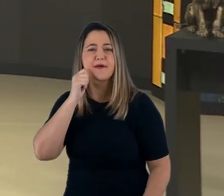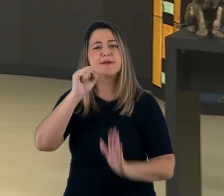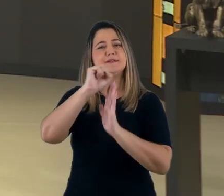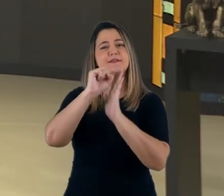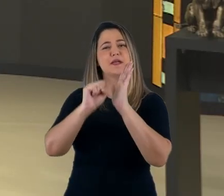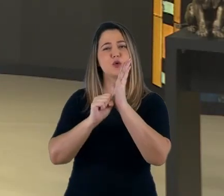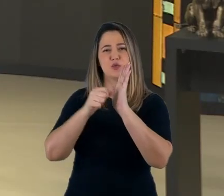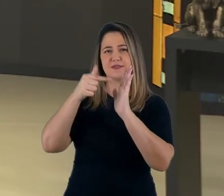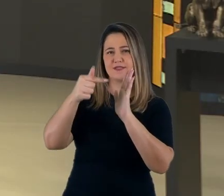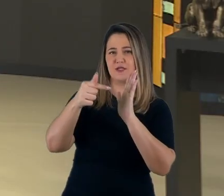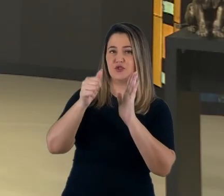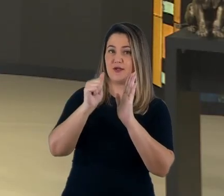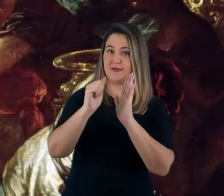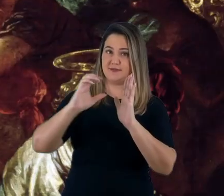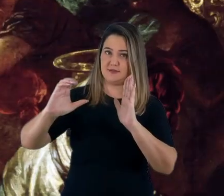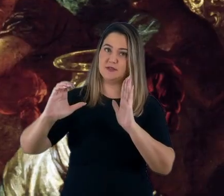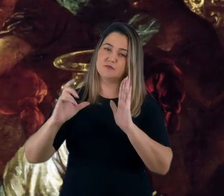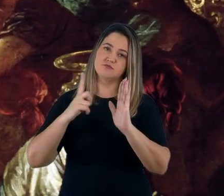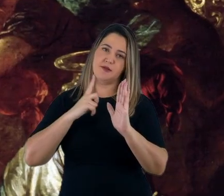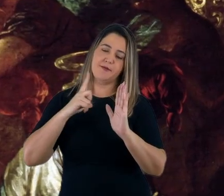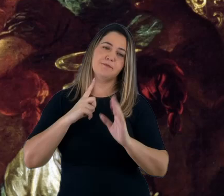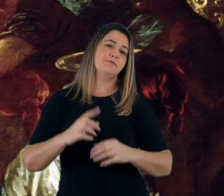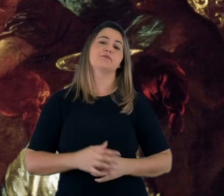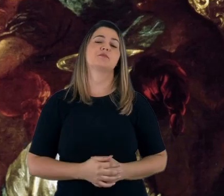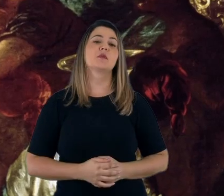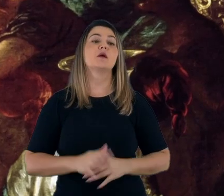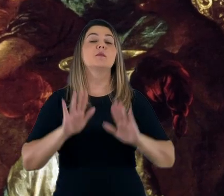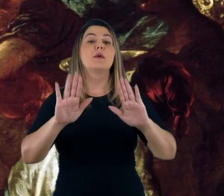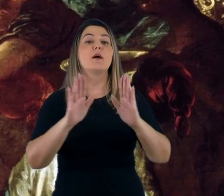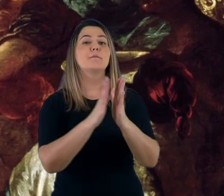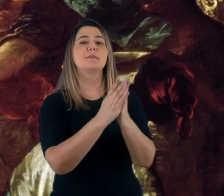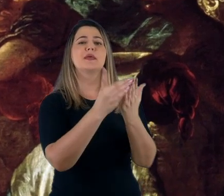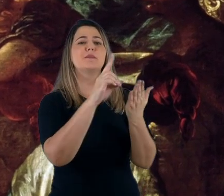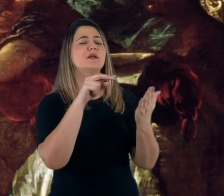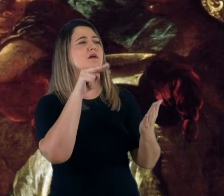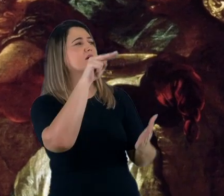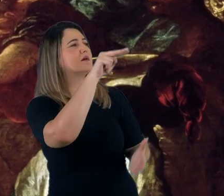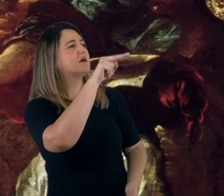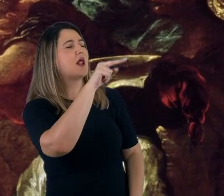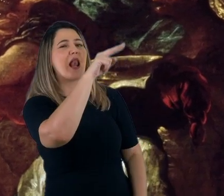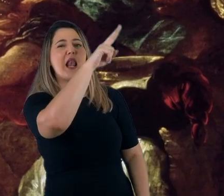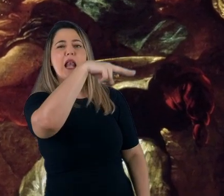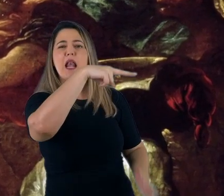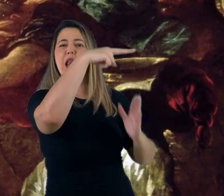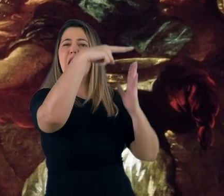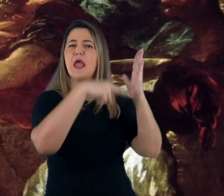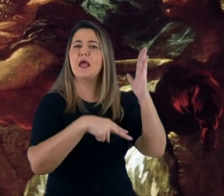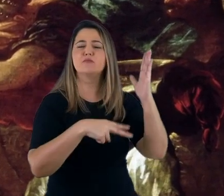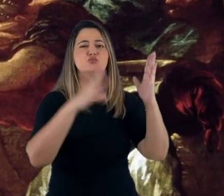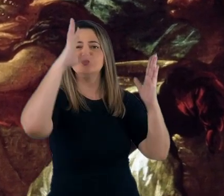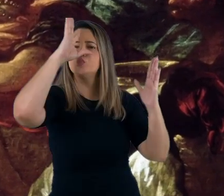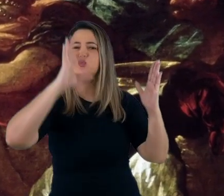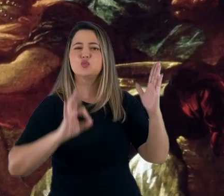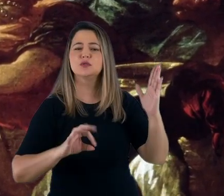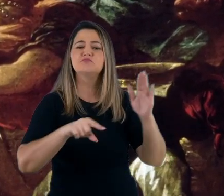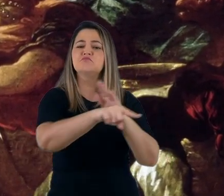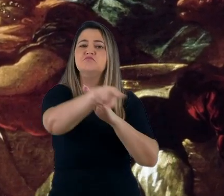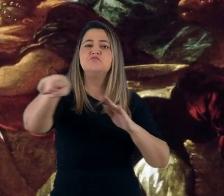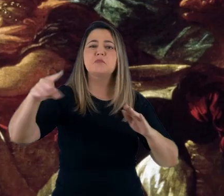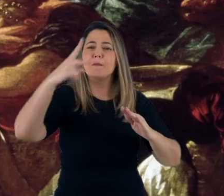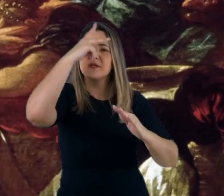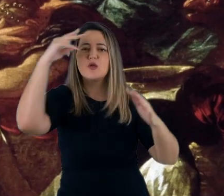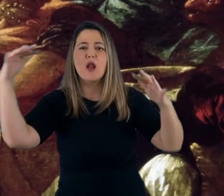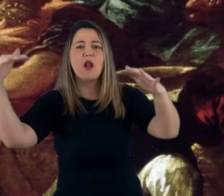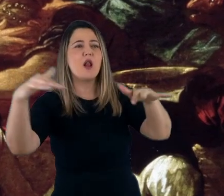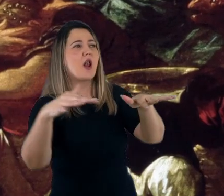Cristo, quando aconteceu esse episódio. Mas a Bíblia diz que nem o rei, nem os seus convidados podiam ler o que estava escrito ali.